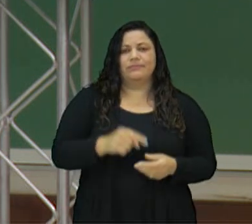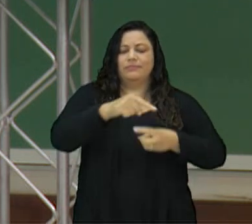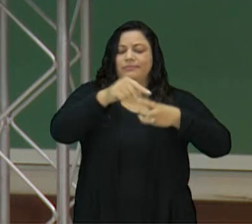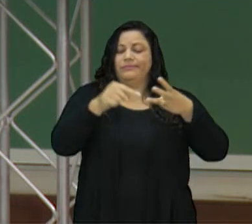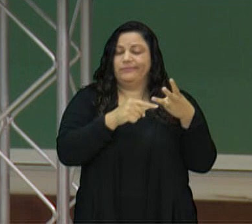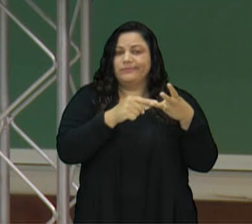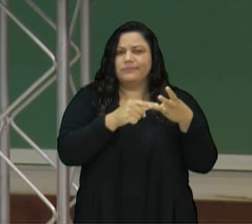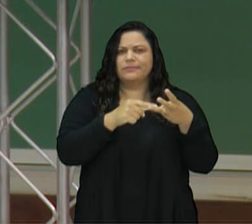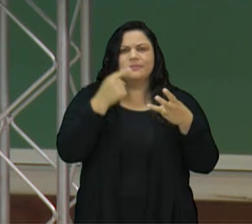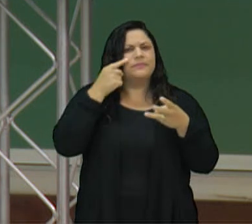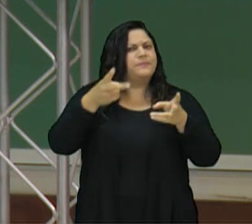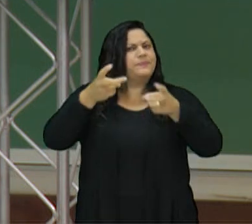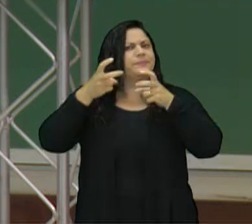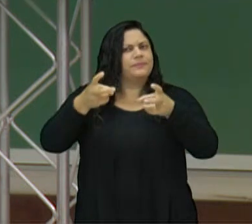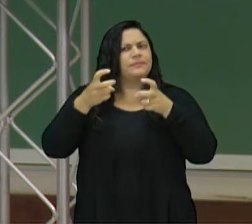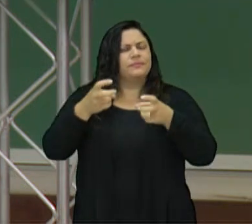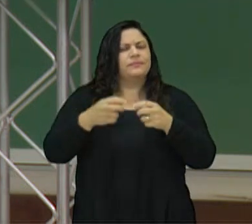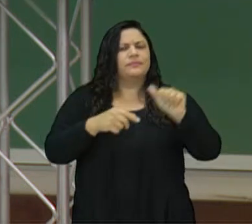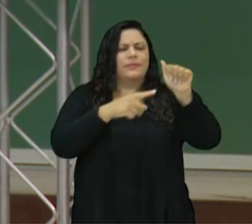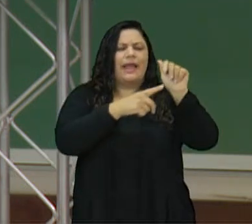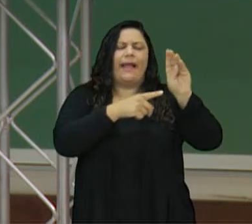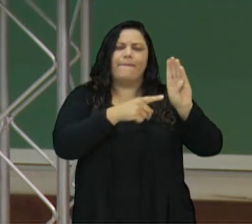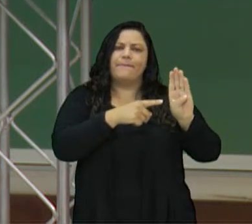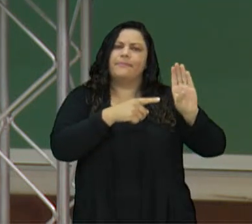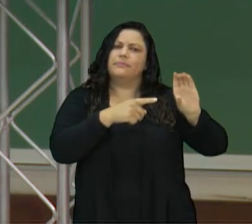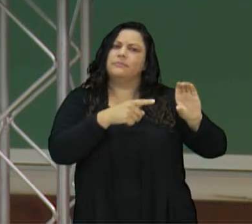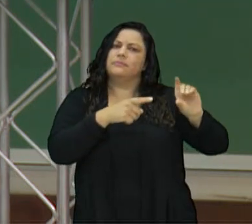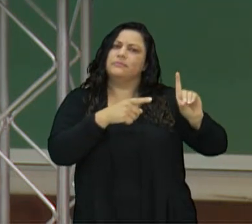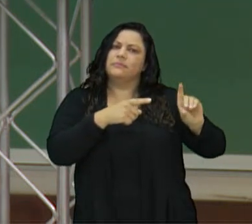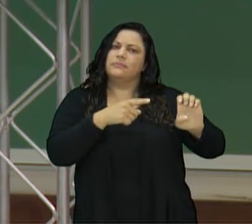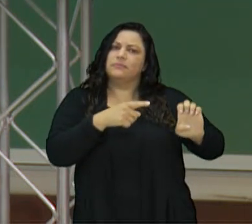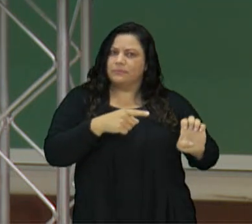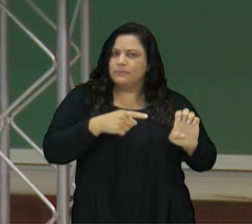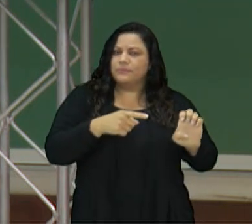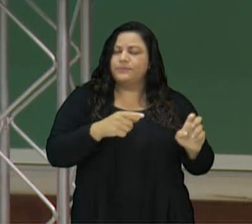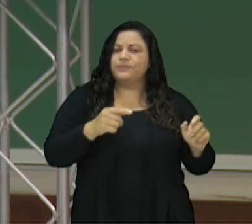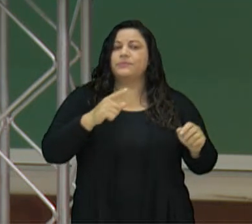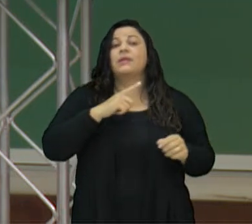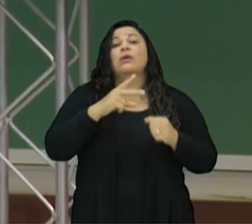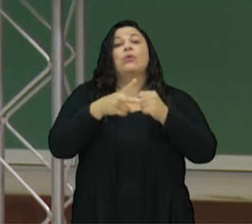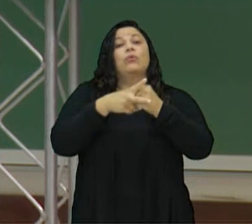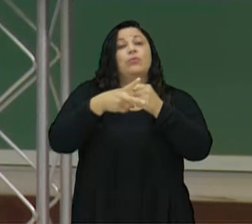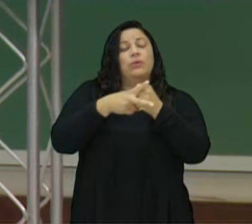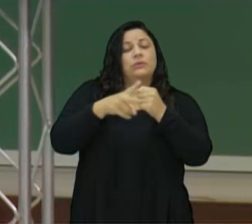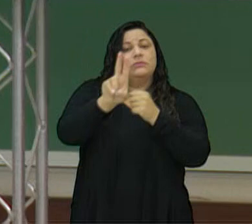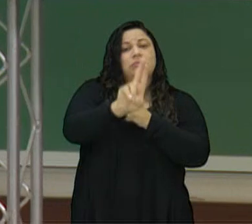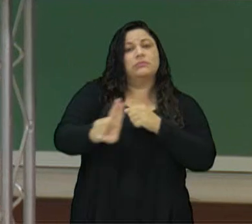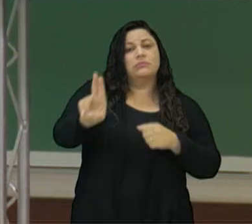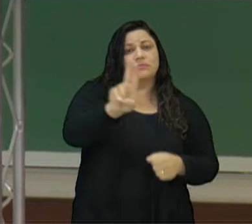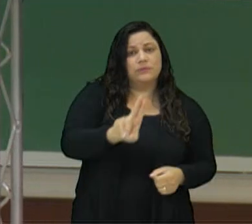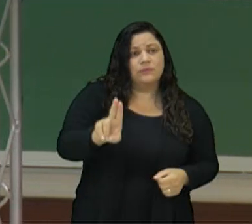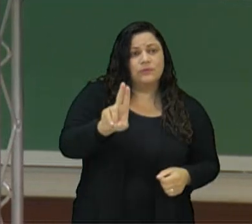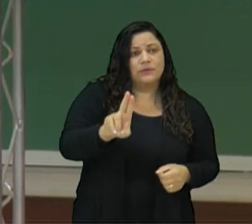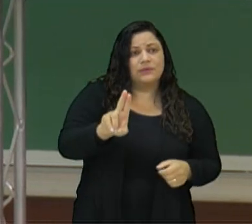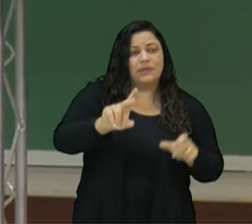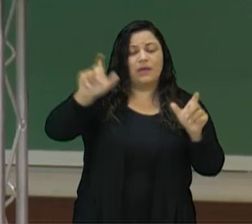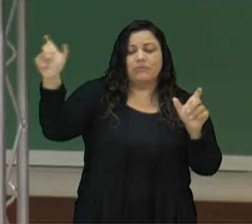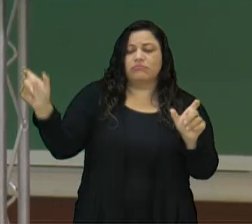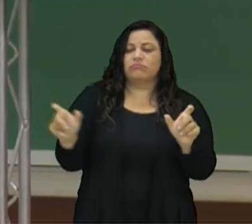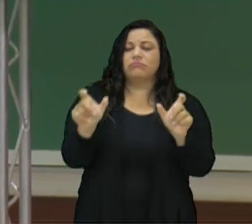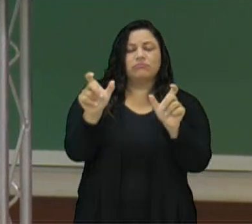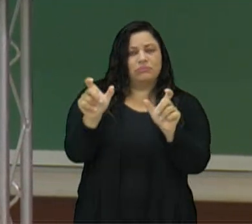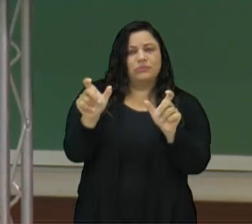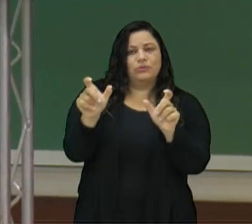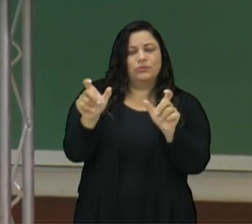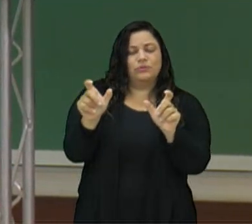ó, das alternativas A, B, C, D e E, nós temos o verbo que você vai usar e el pronombre que você